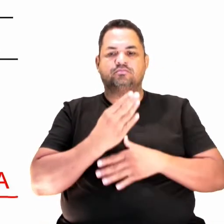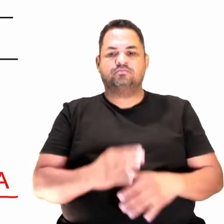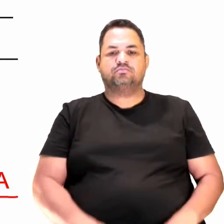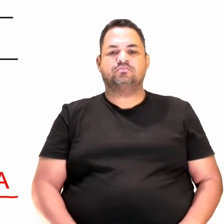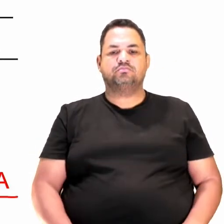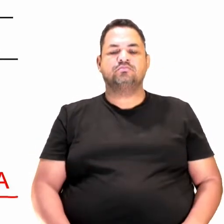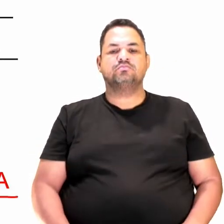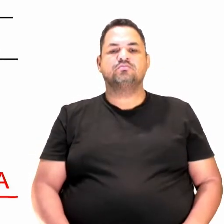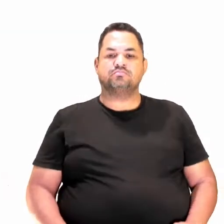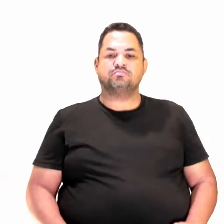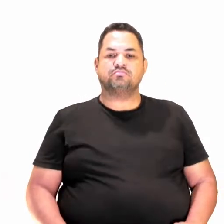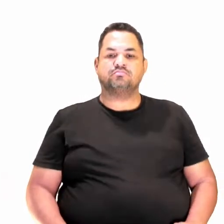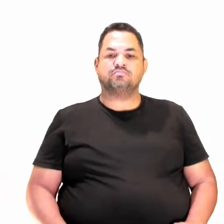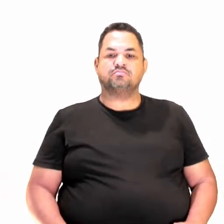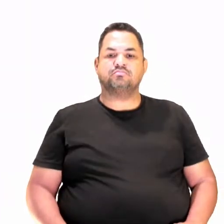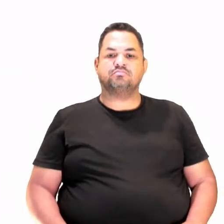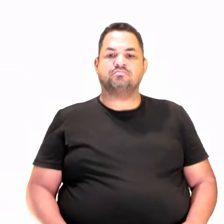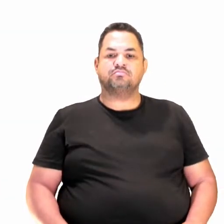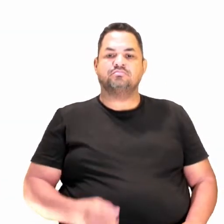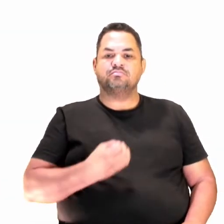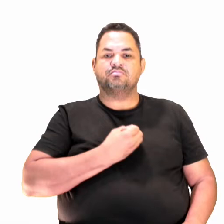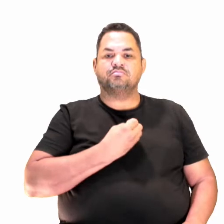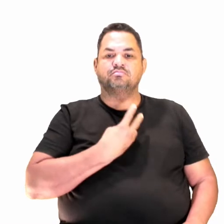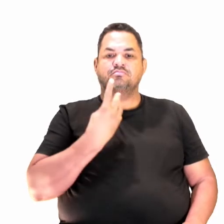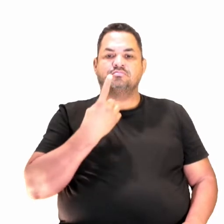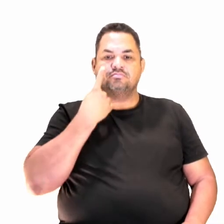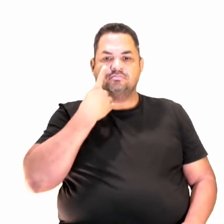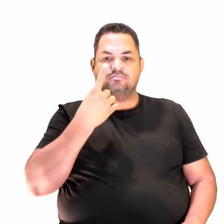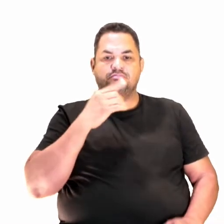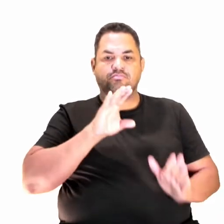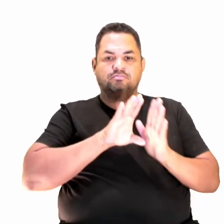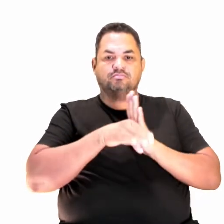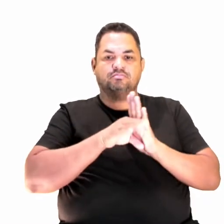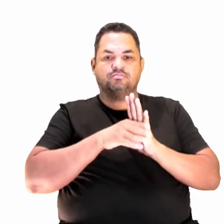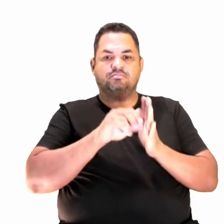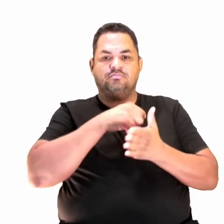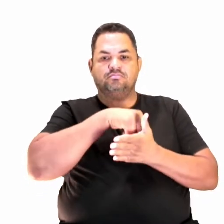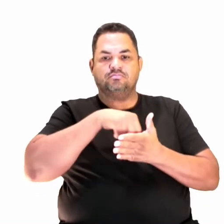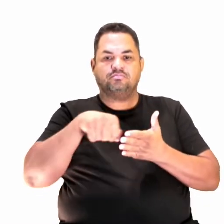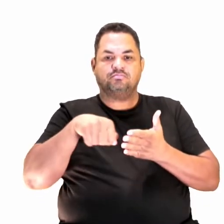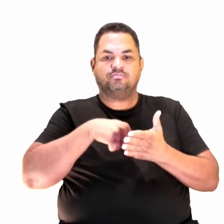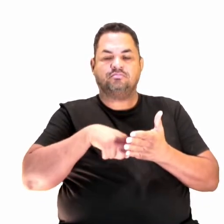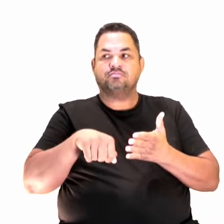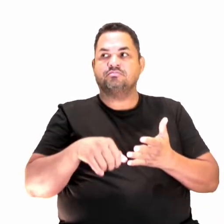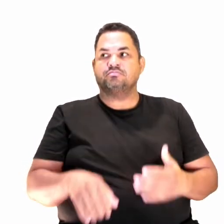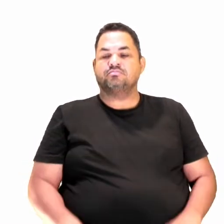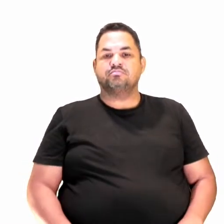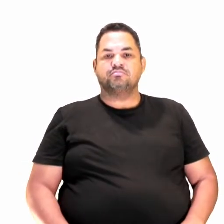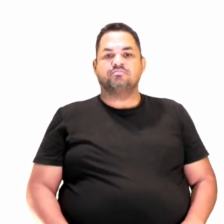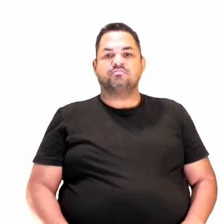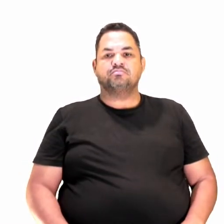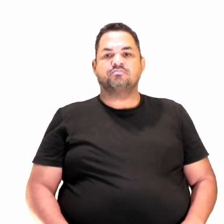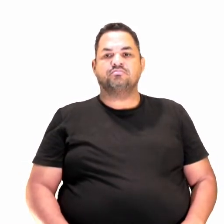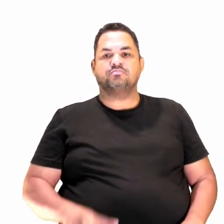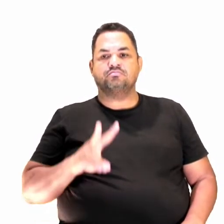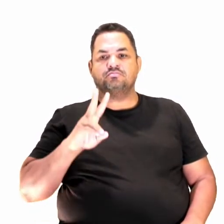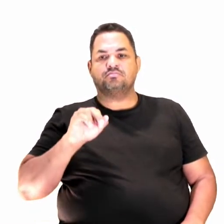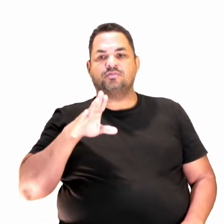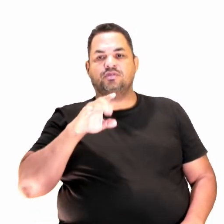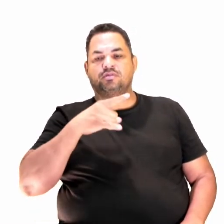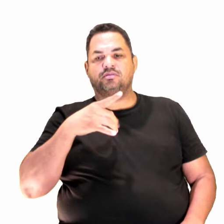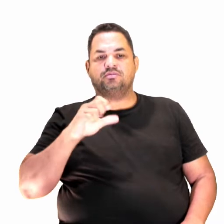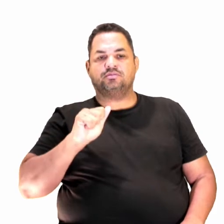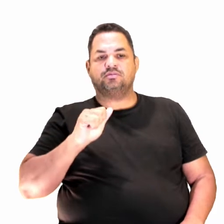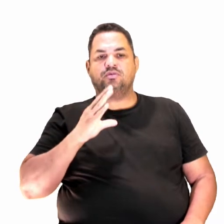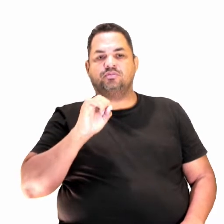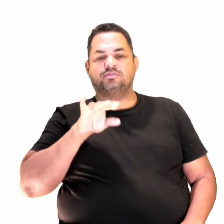that's okay. Na 2, você vai identificar os conceitos e escrever se é vigorexia